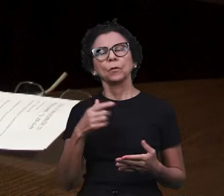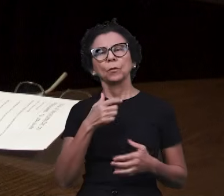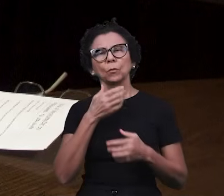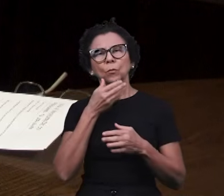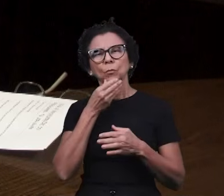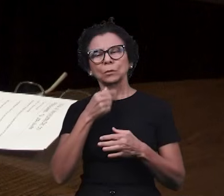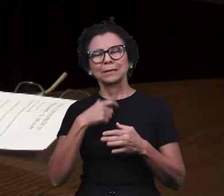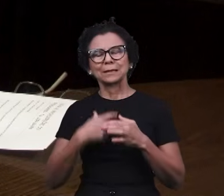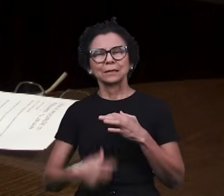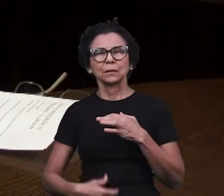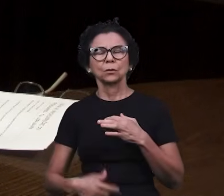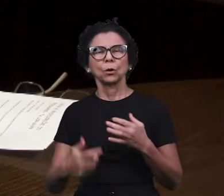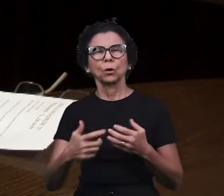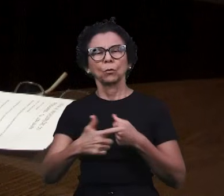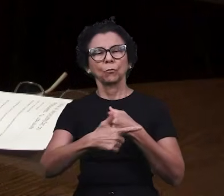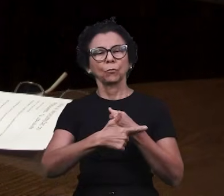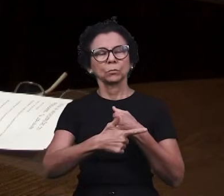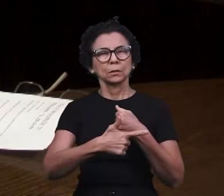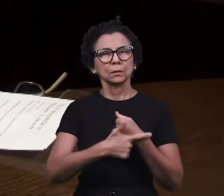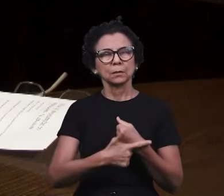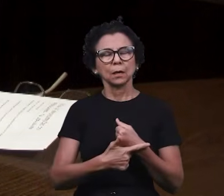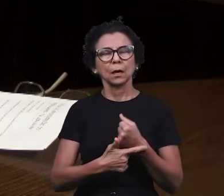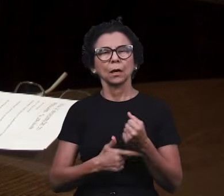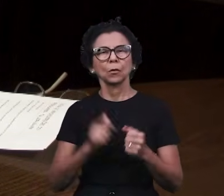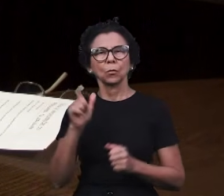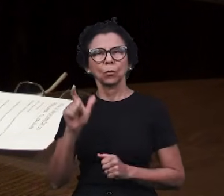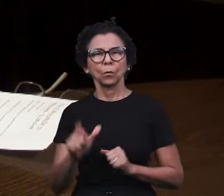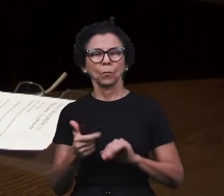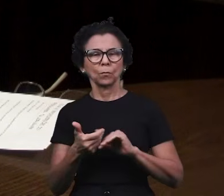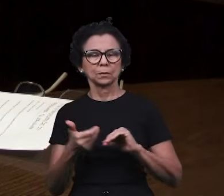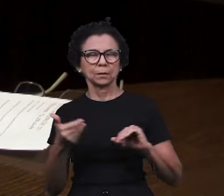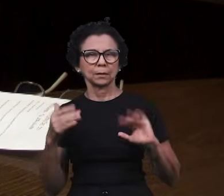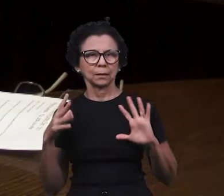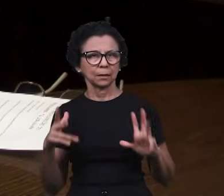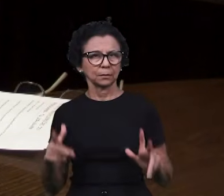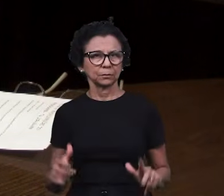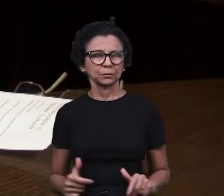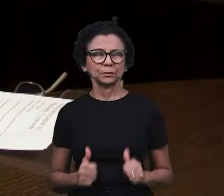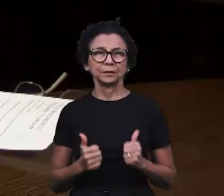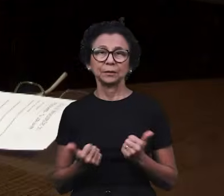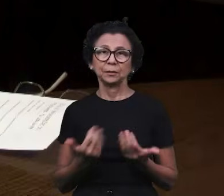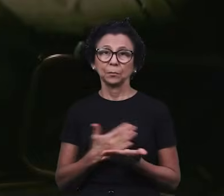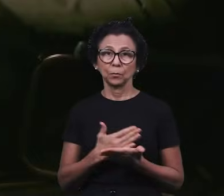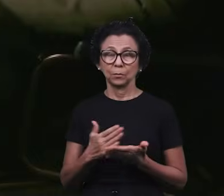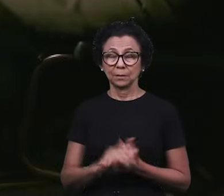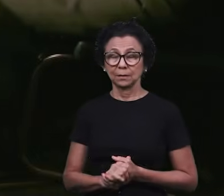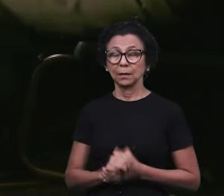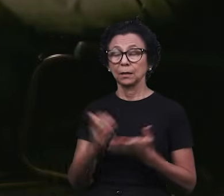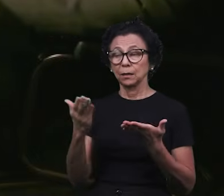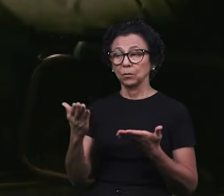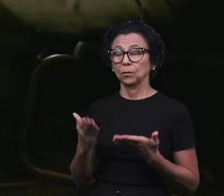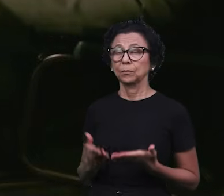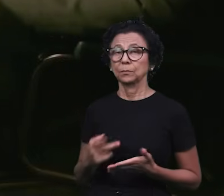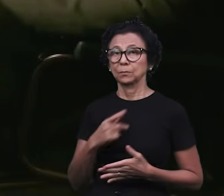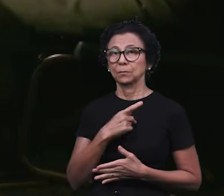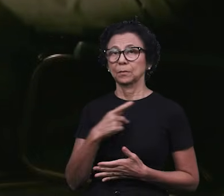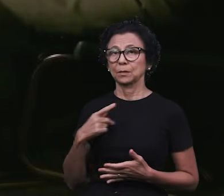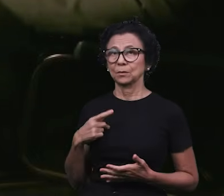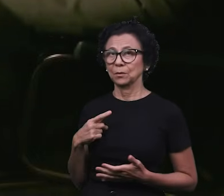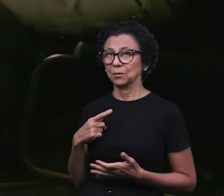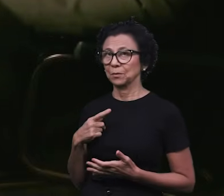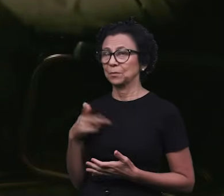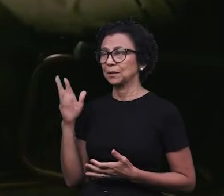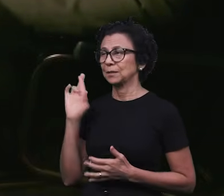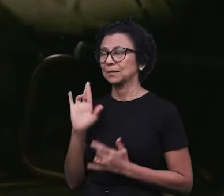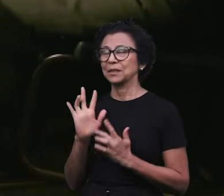sacerdote, como eles eram consagrados. E para falar sobre esse tema, eu queria saudar os pastores que estão sempre conosco. Pastor Fernando